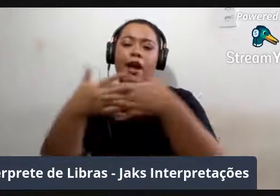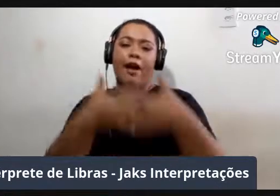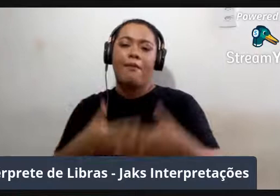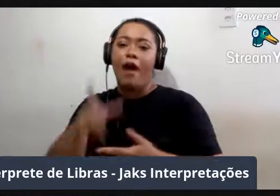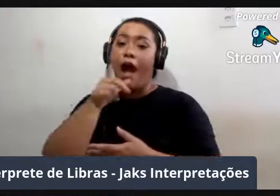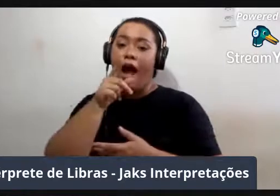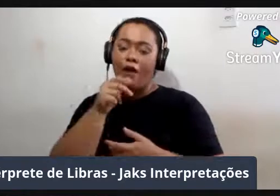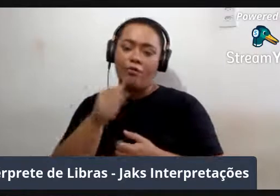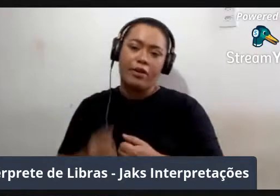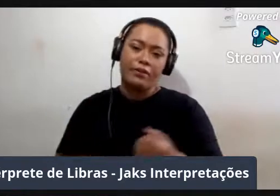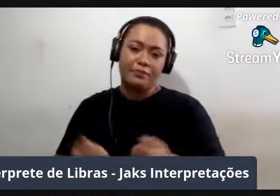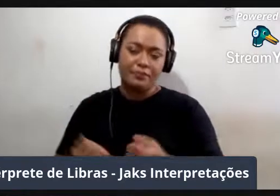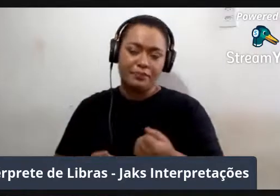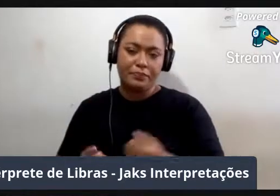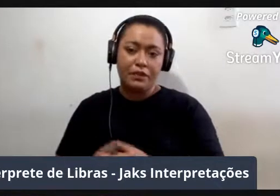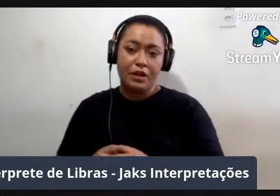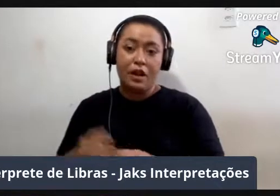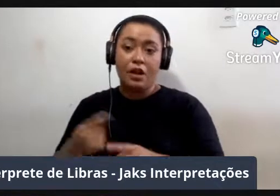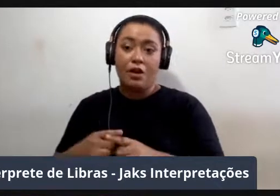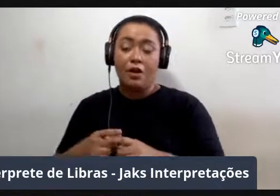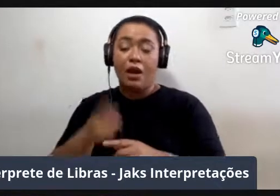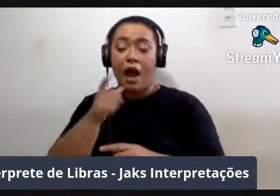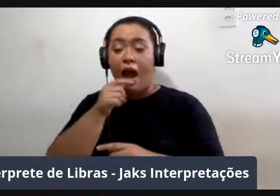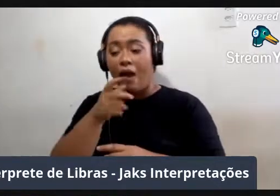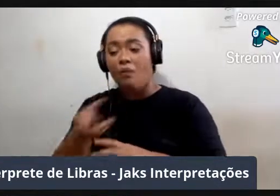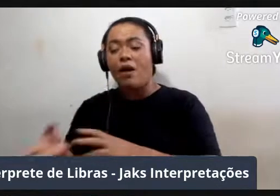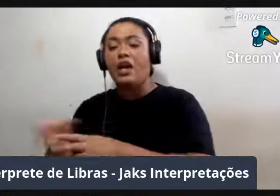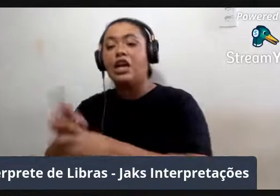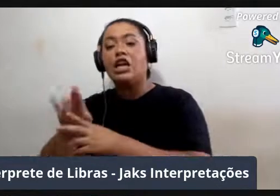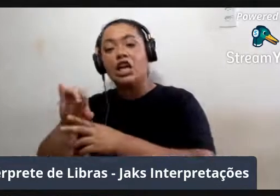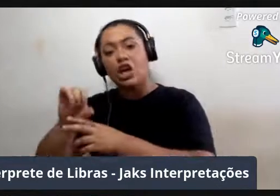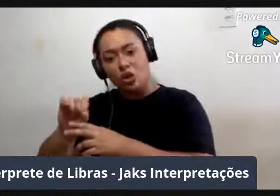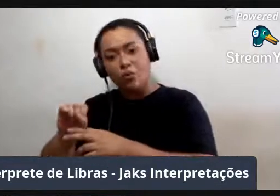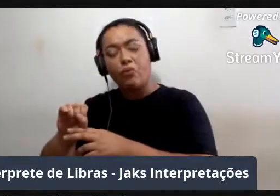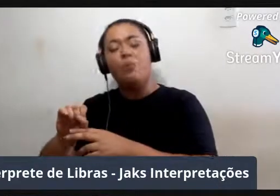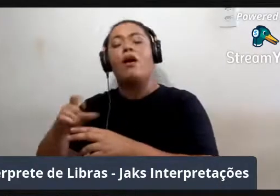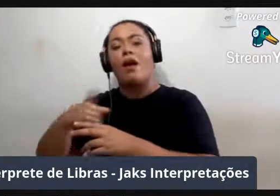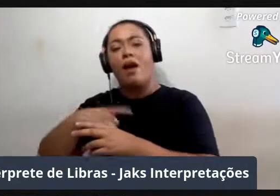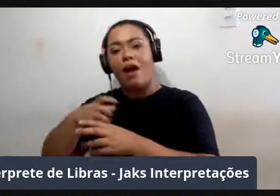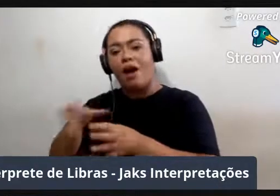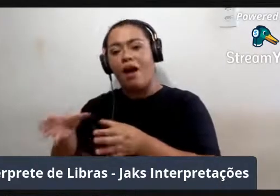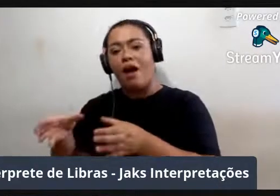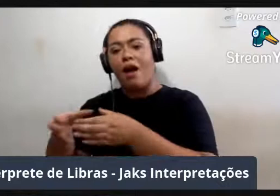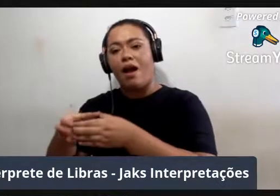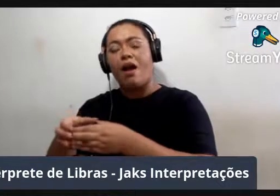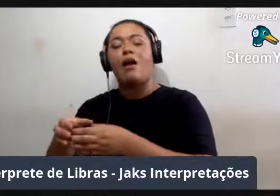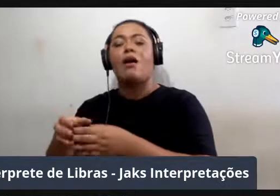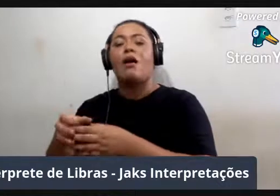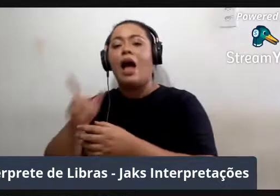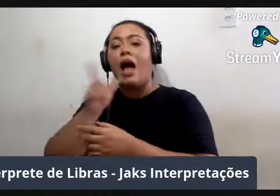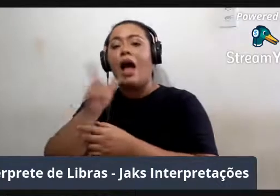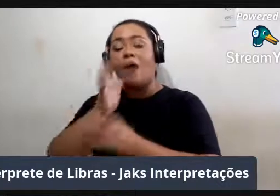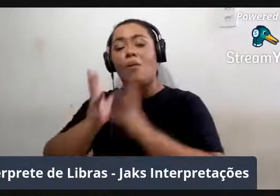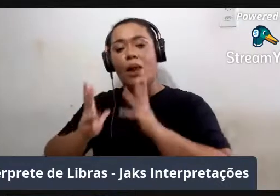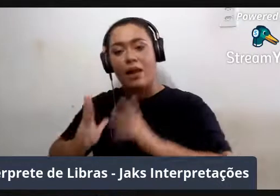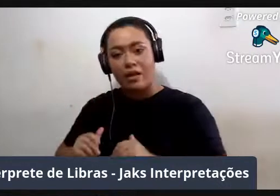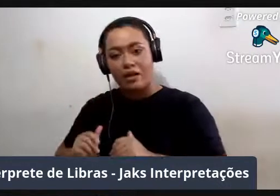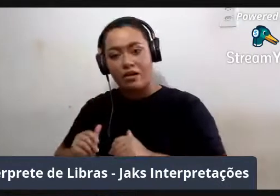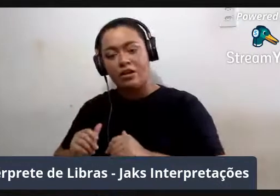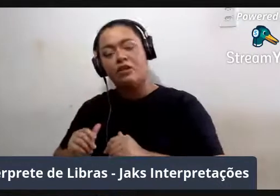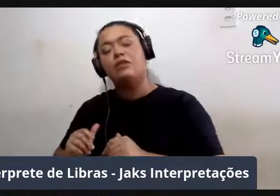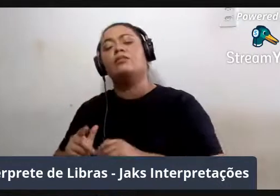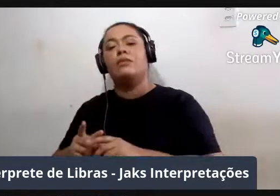no rio, que tem lá um reservatório que tem água tratada e eles pegam para